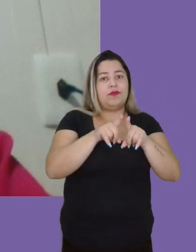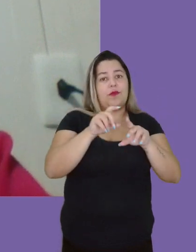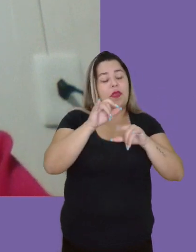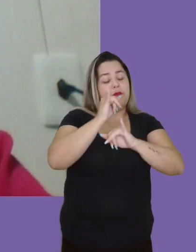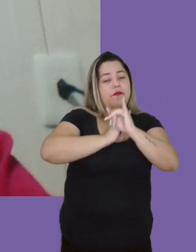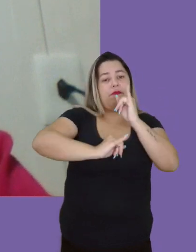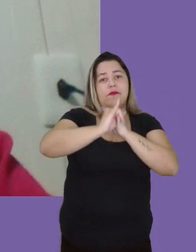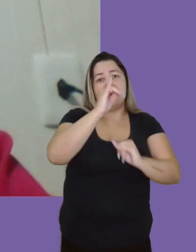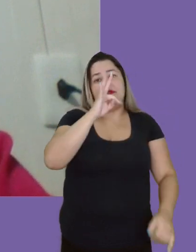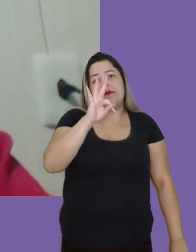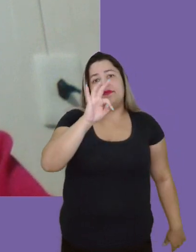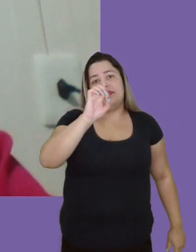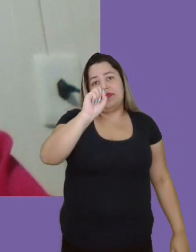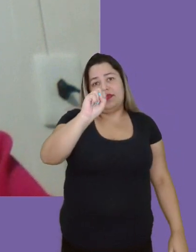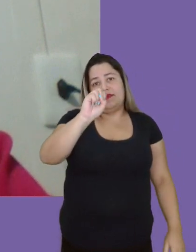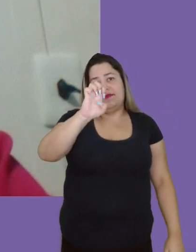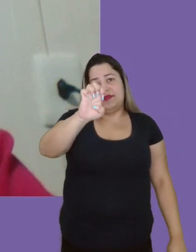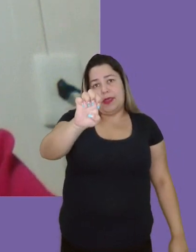TSE nessa parte